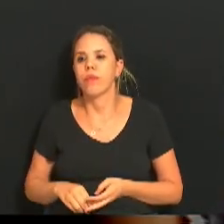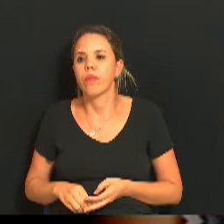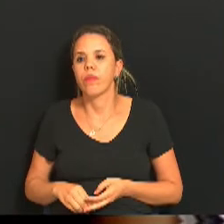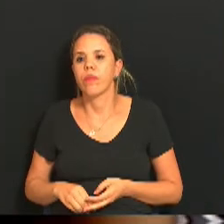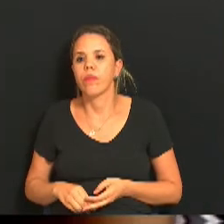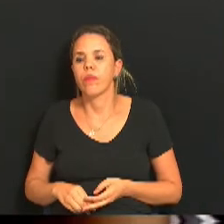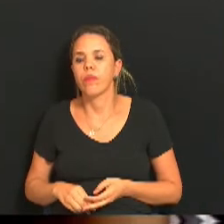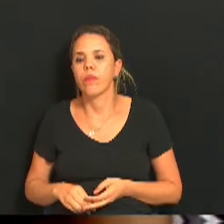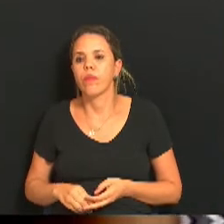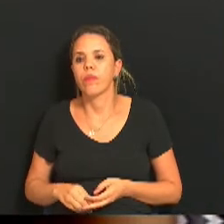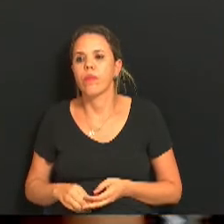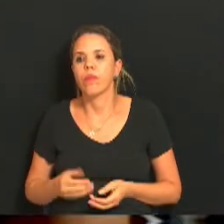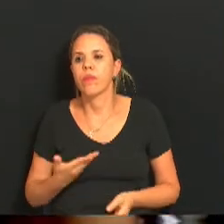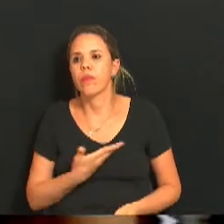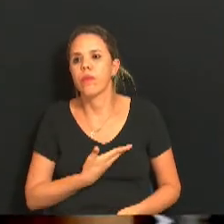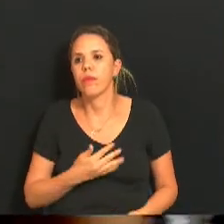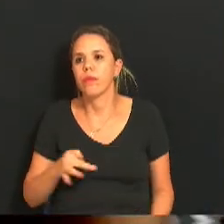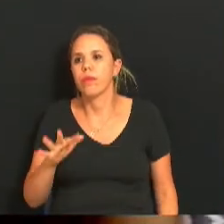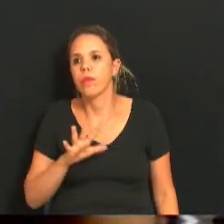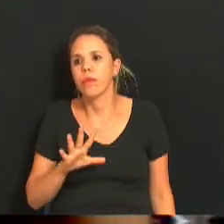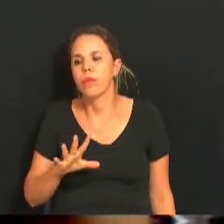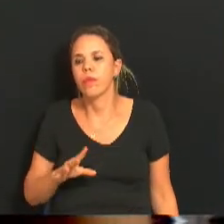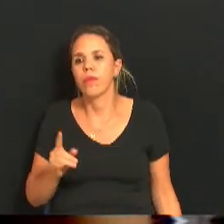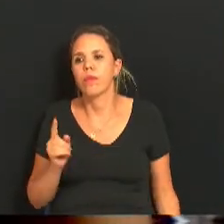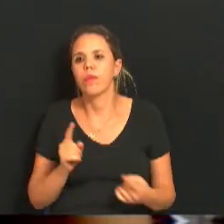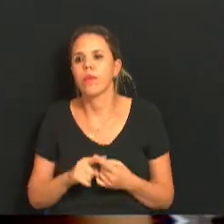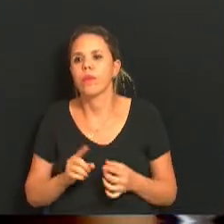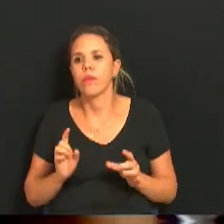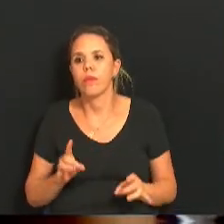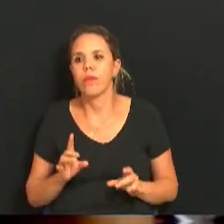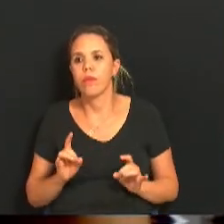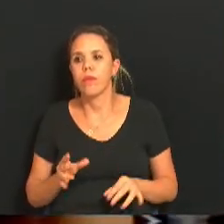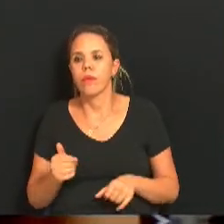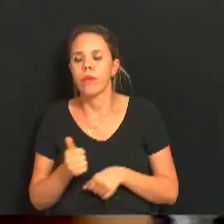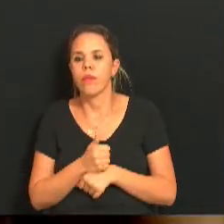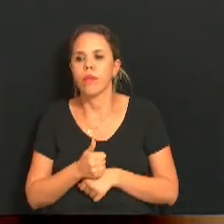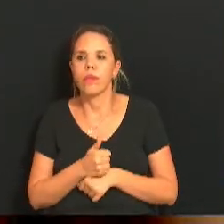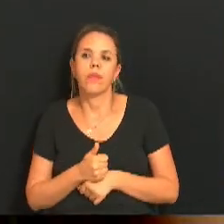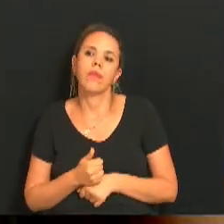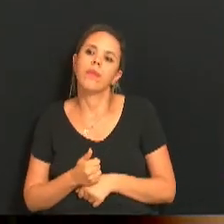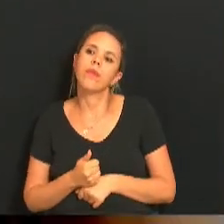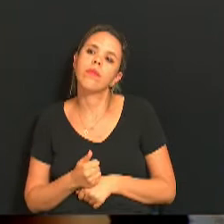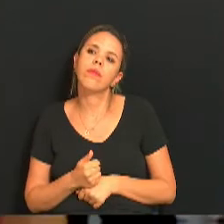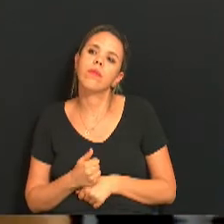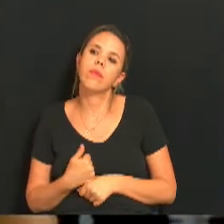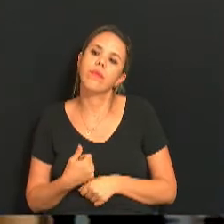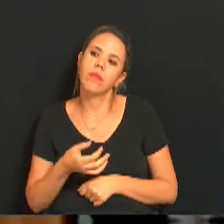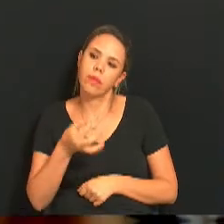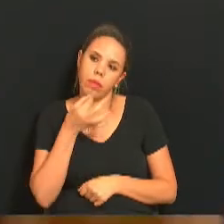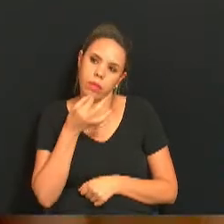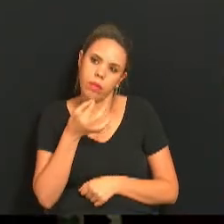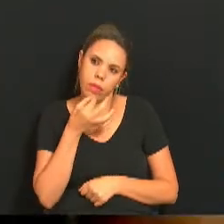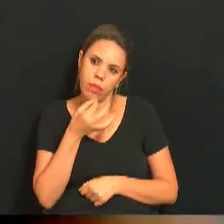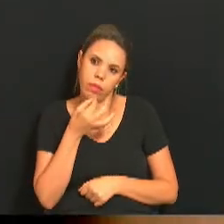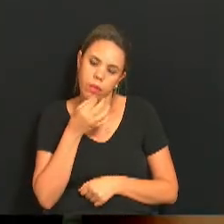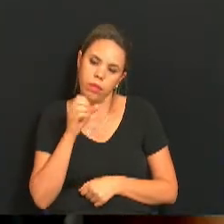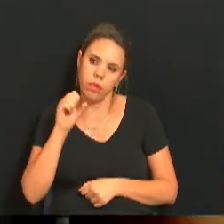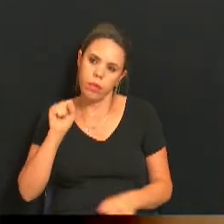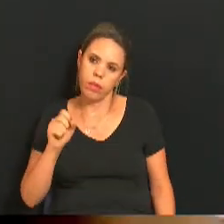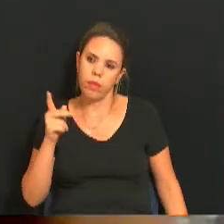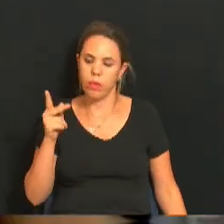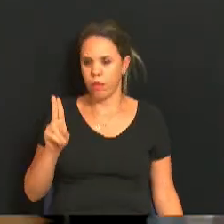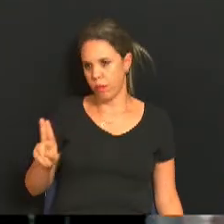a união é uma intenção da União era vender toda a área não esse do posicionamento da sttu da